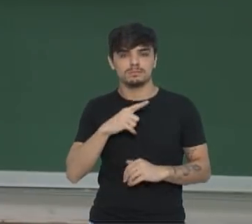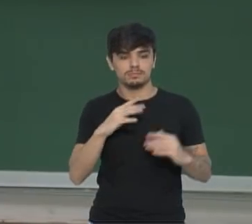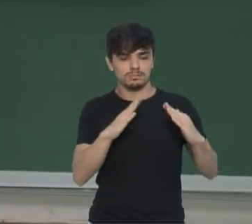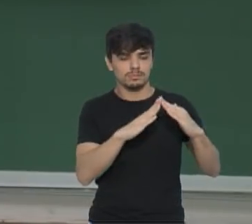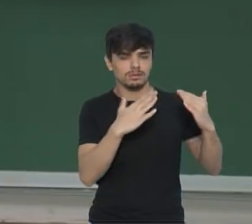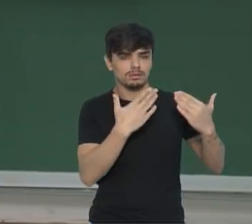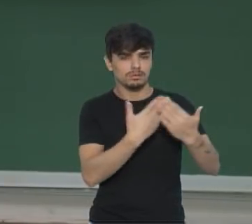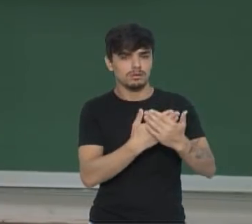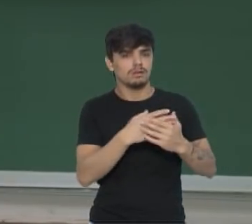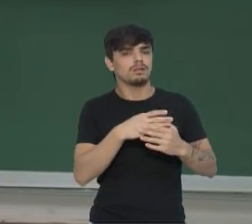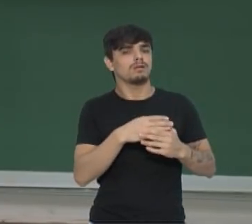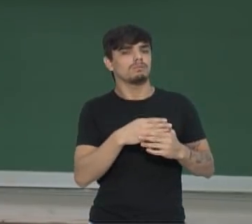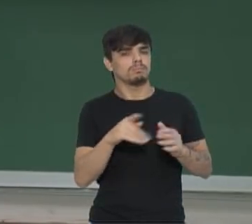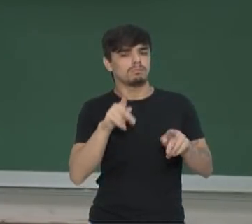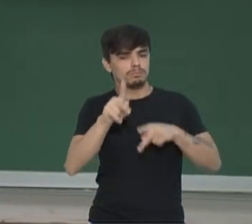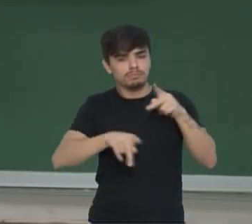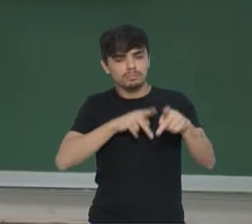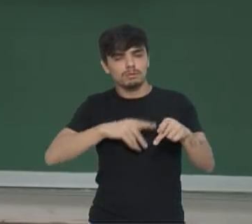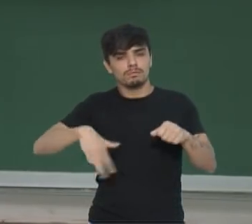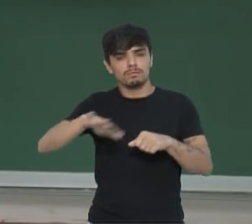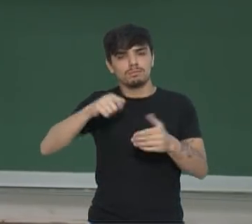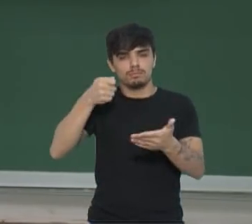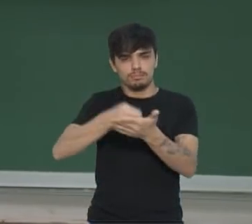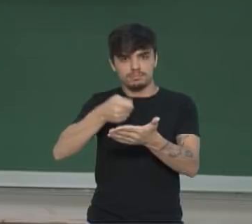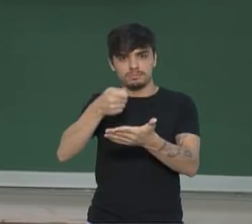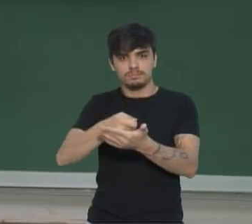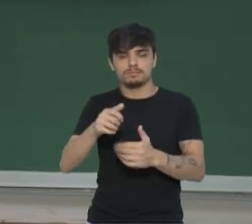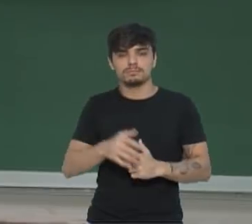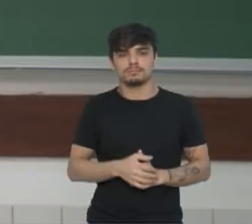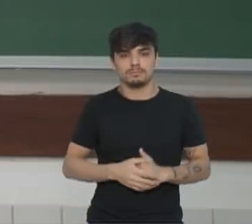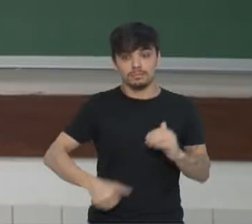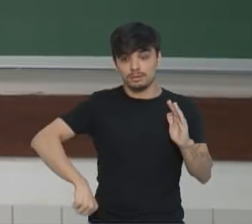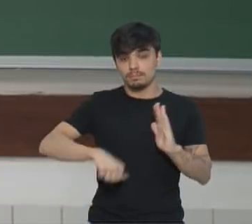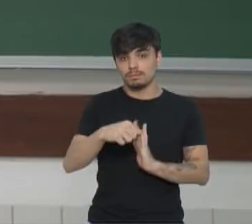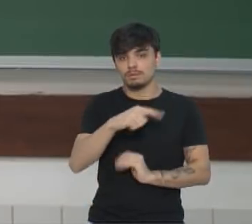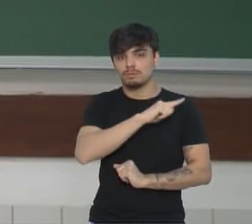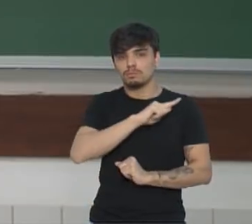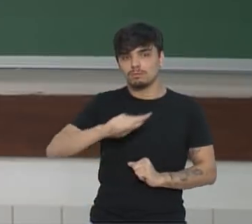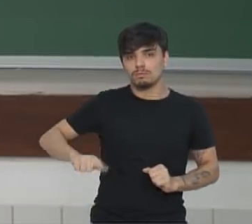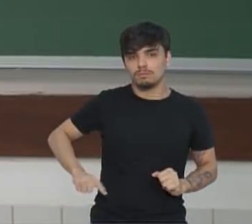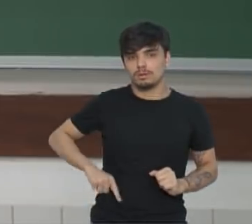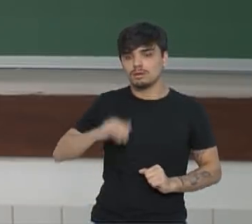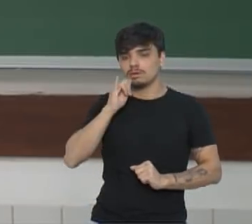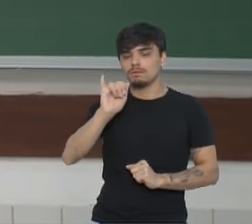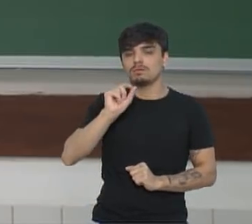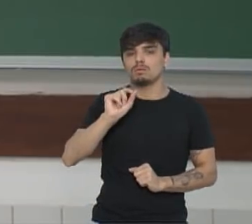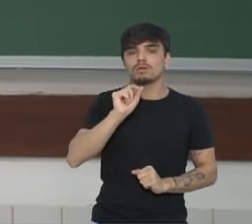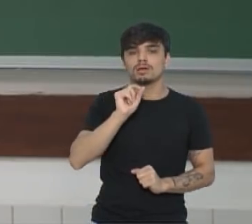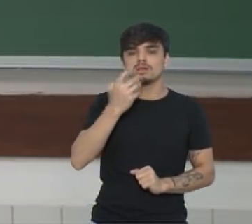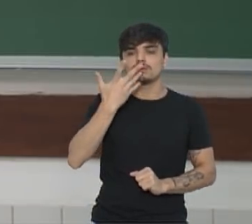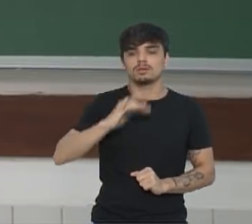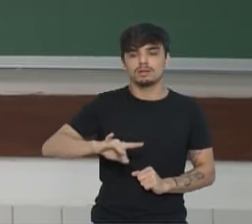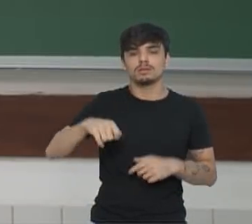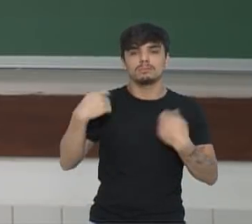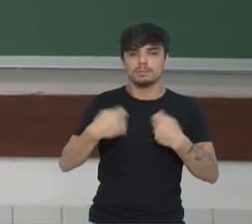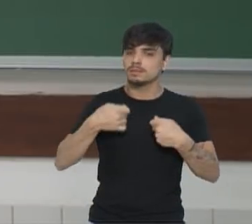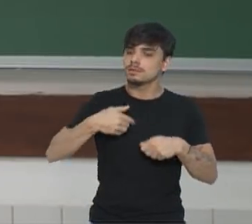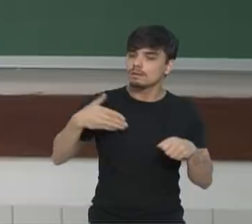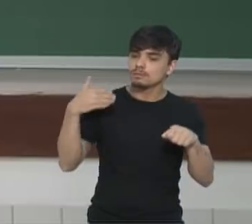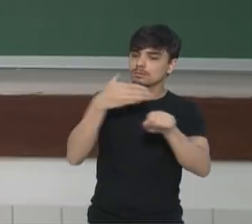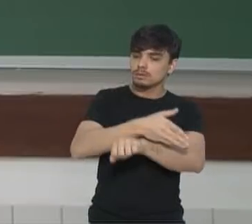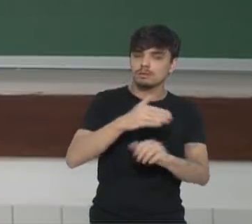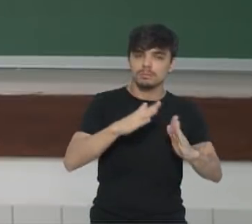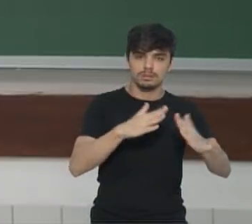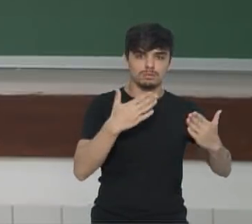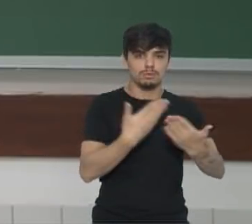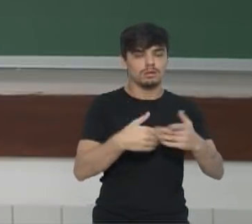primária pública obrigatória. Primeiro governo a dizer que todas as crianças têm que ir para uma escola.